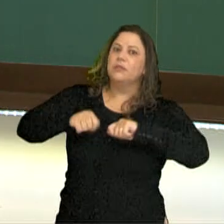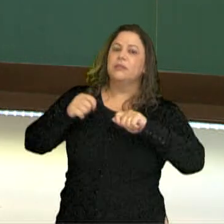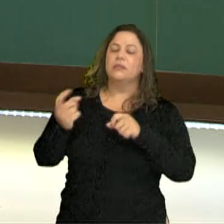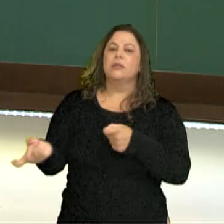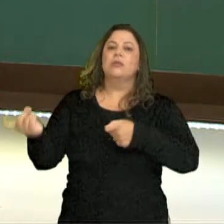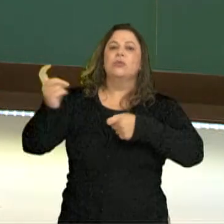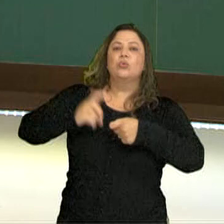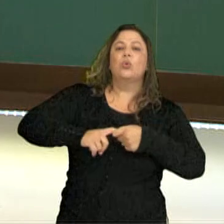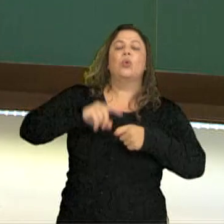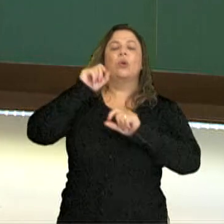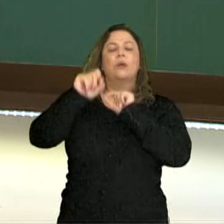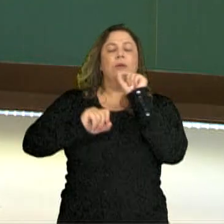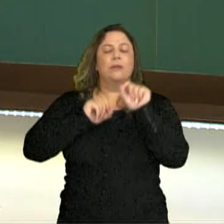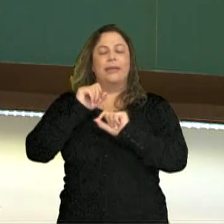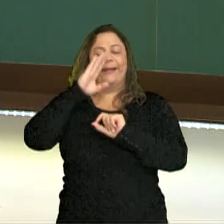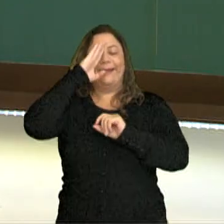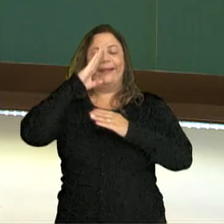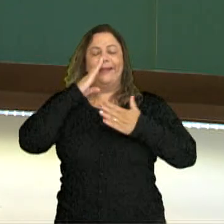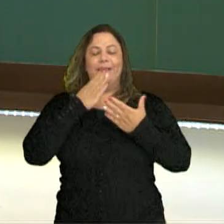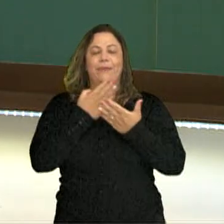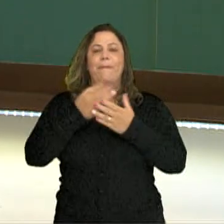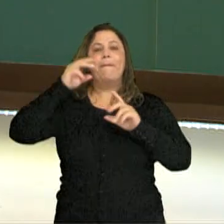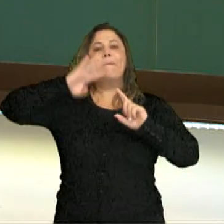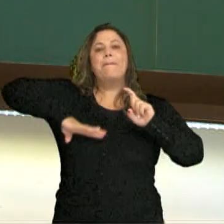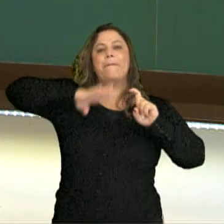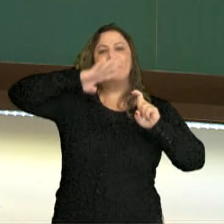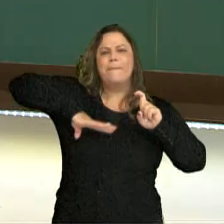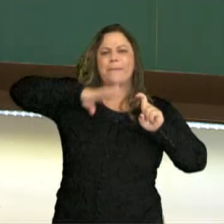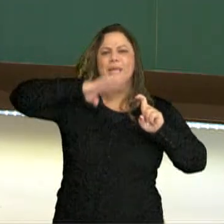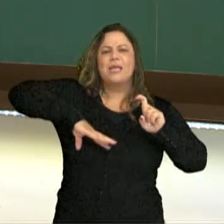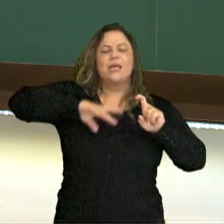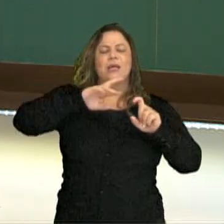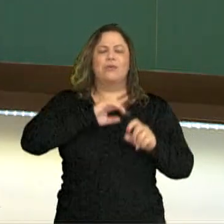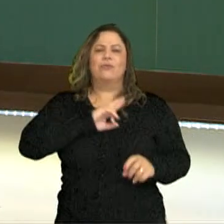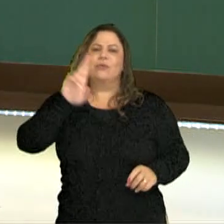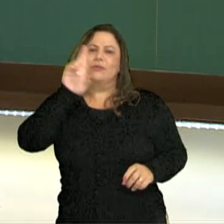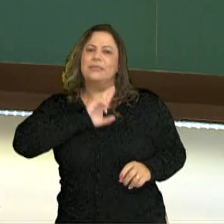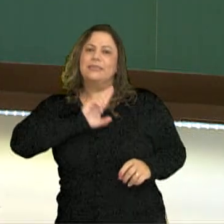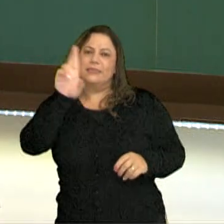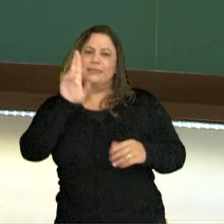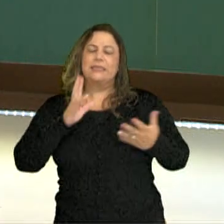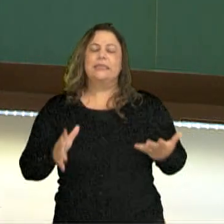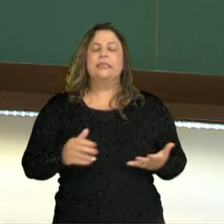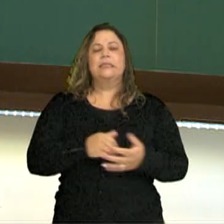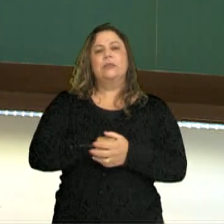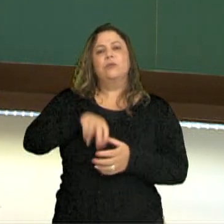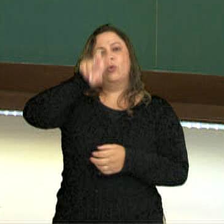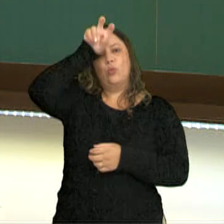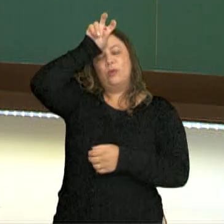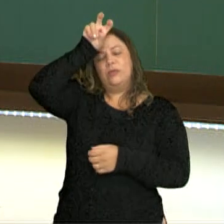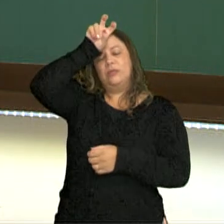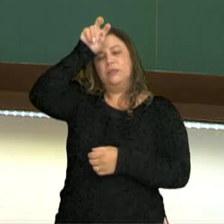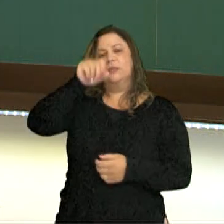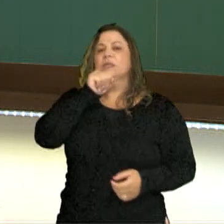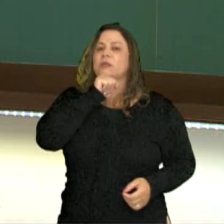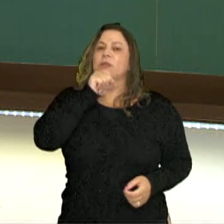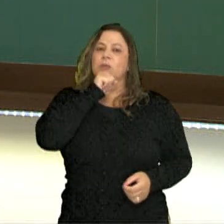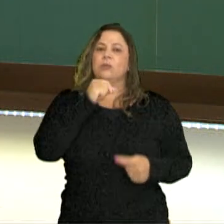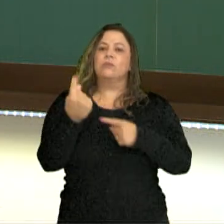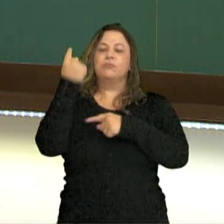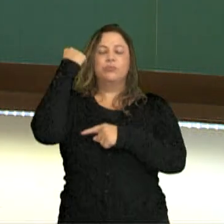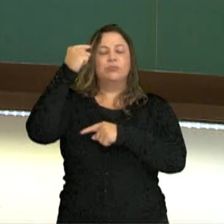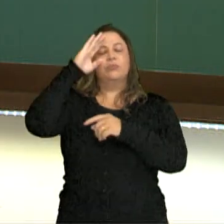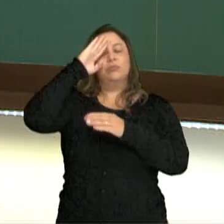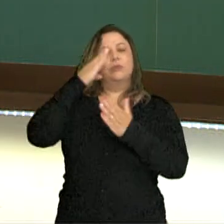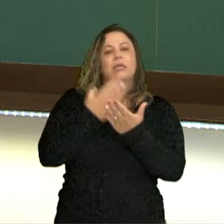tornar pagão, tornar mito, né? As religiões, por exemplo, o Egito Antigo acreditava nos